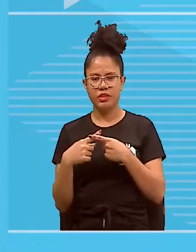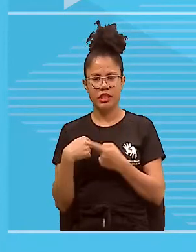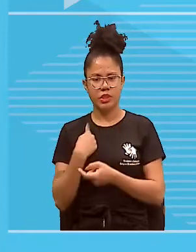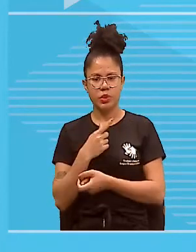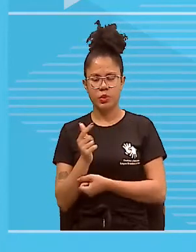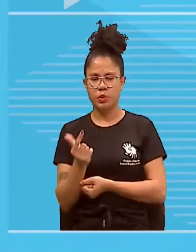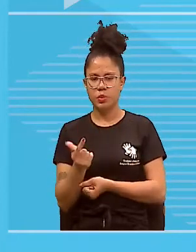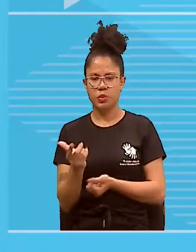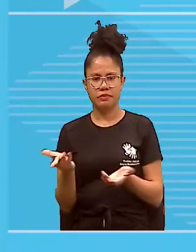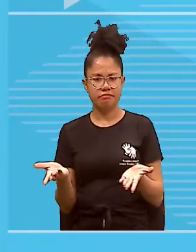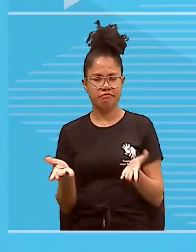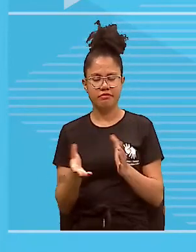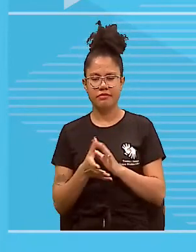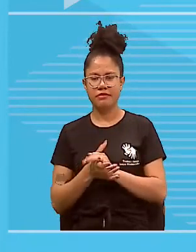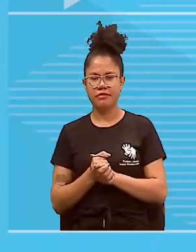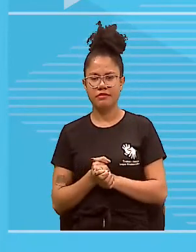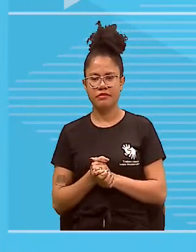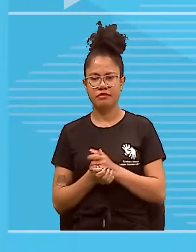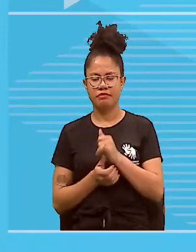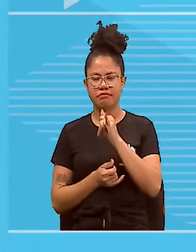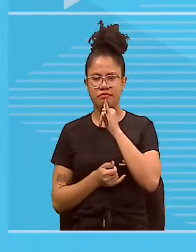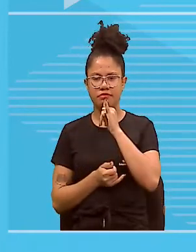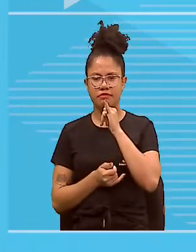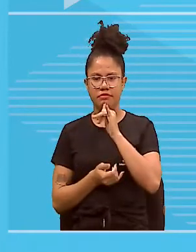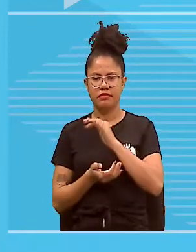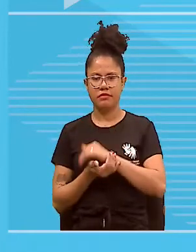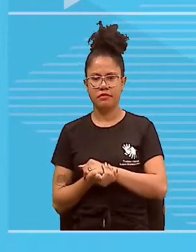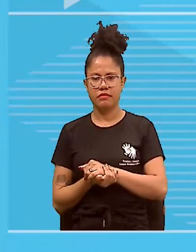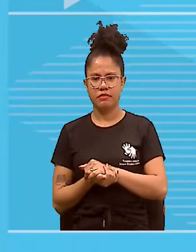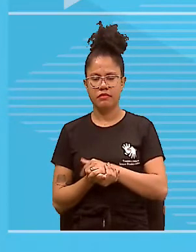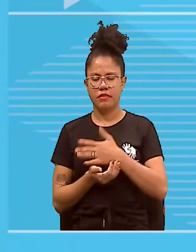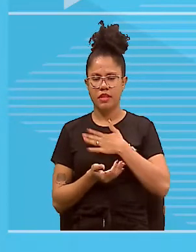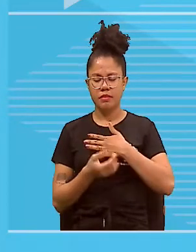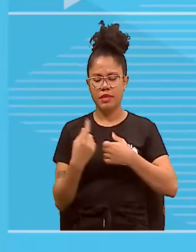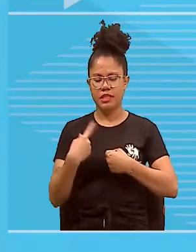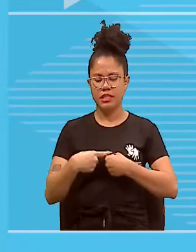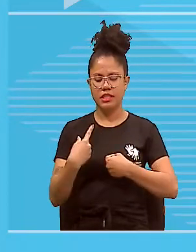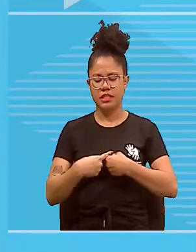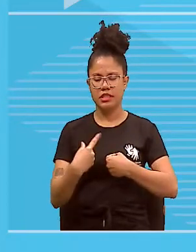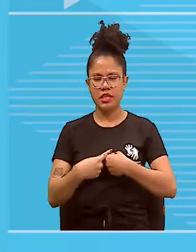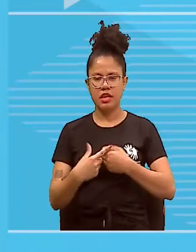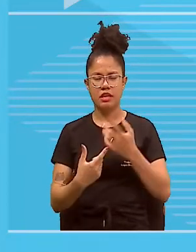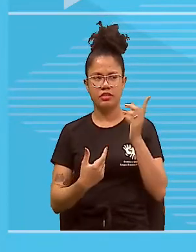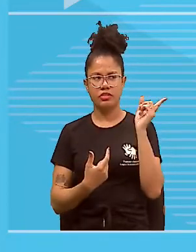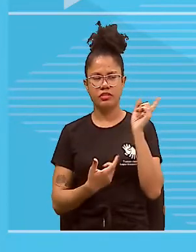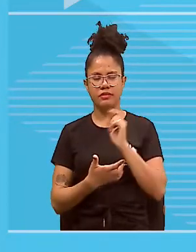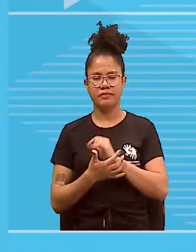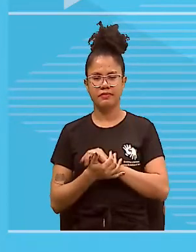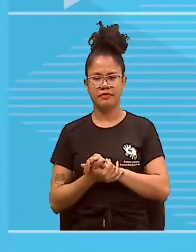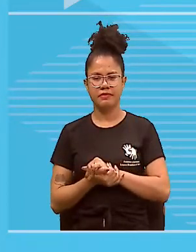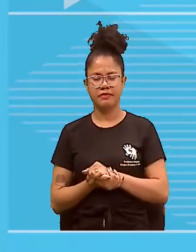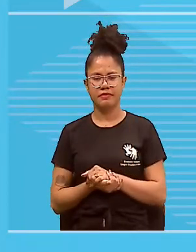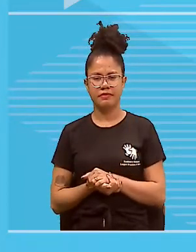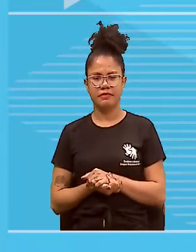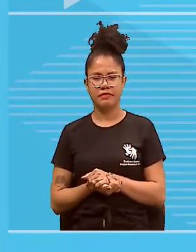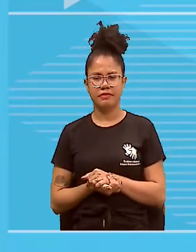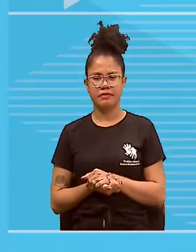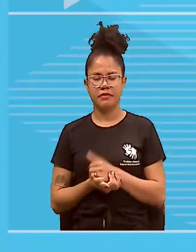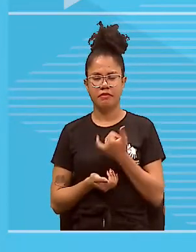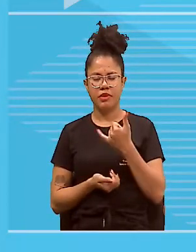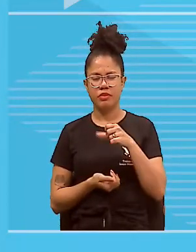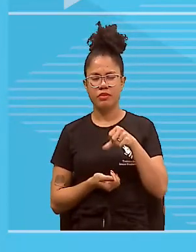hora lá na minha terra em Coronel José Dias por exemplo eu saí de Coronel deixa eu ver em